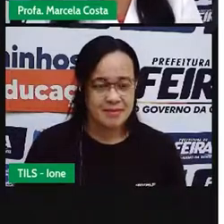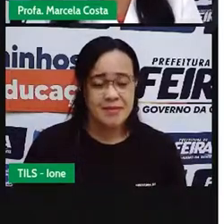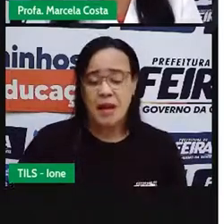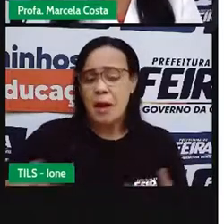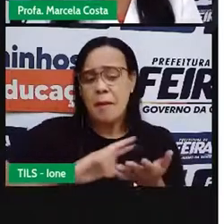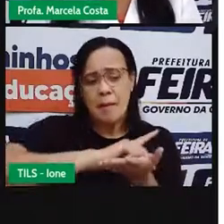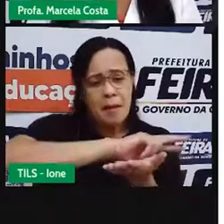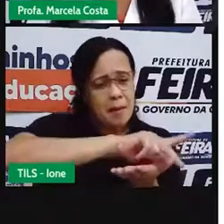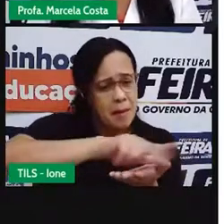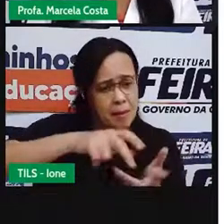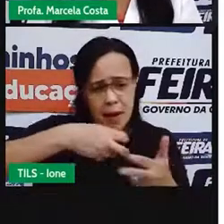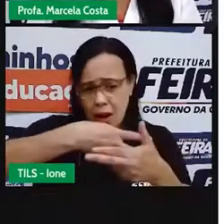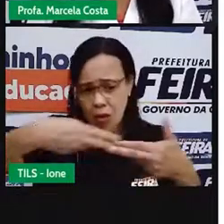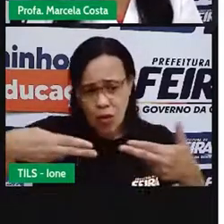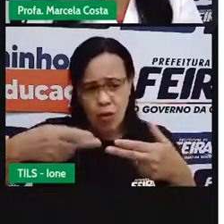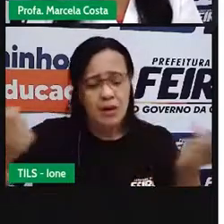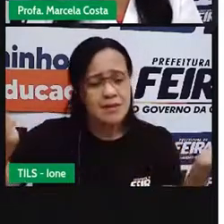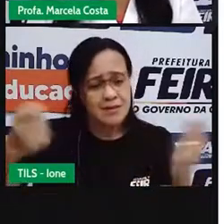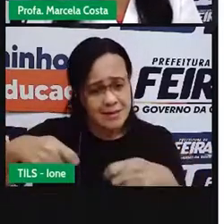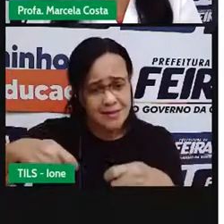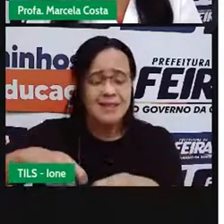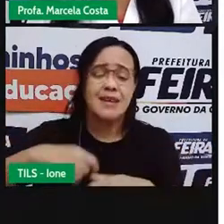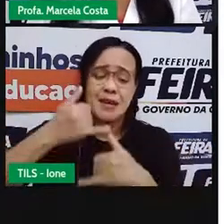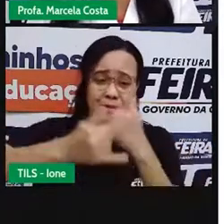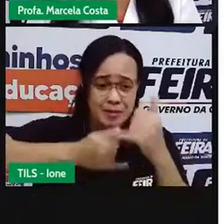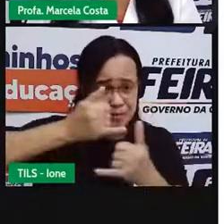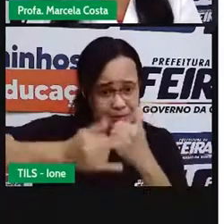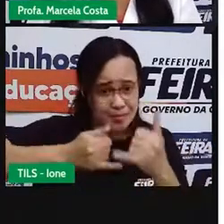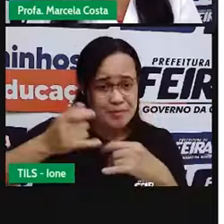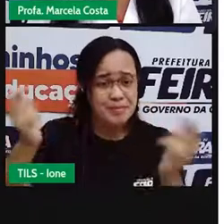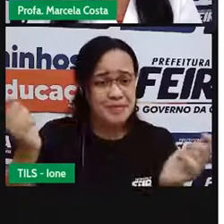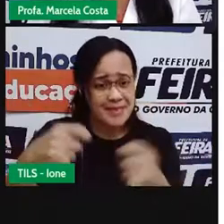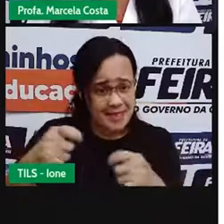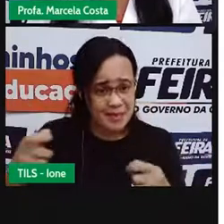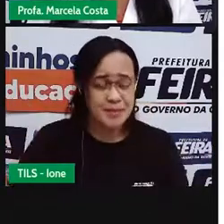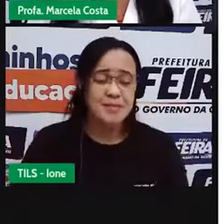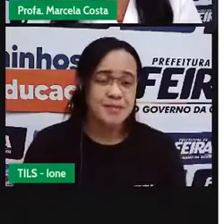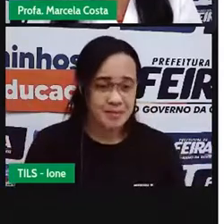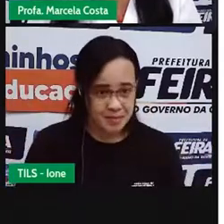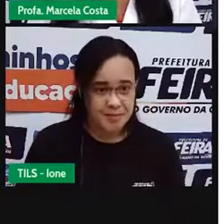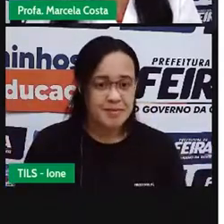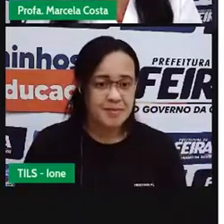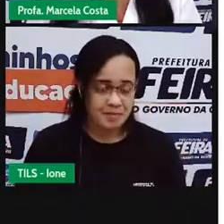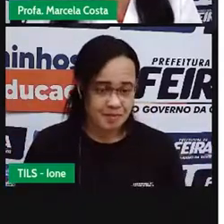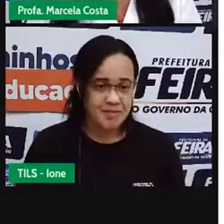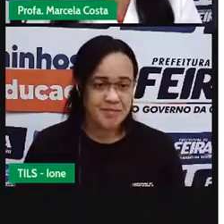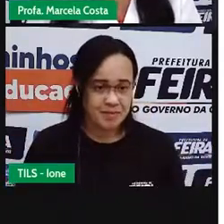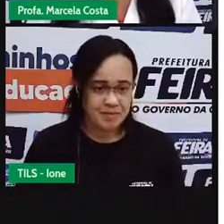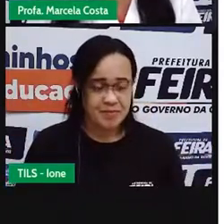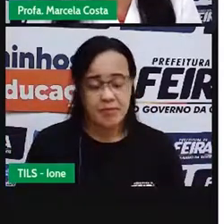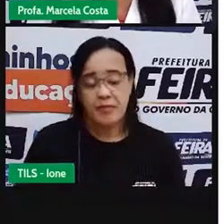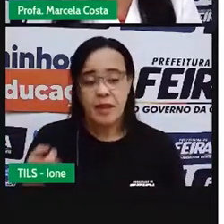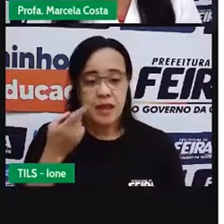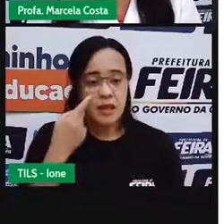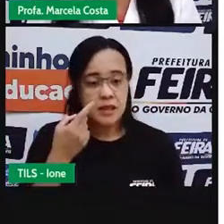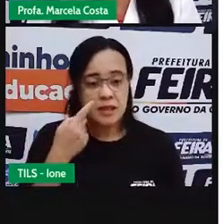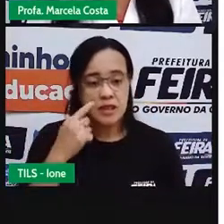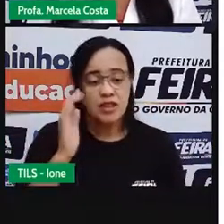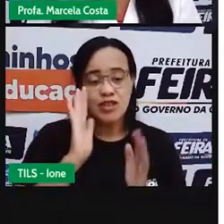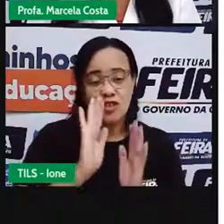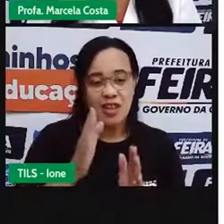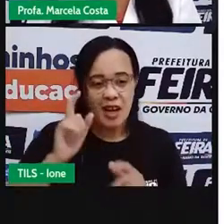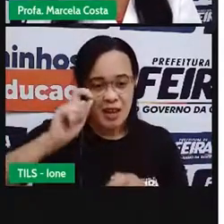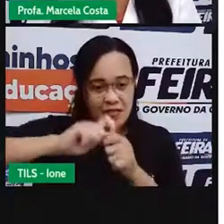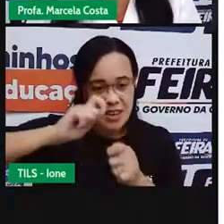Diversas coisas, né? Inclusive brinquedos. Em algumas das nossas aulas, a gente até já aprendeu a confeccionar